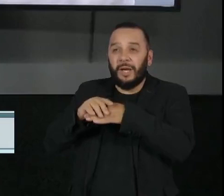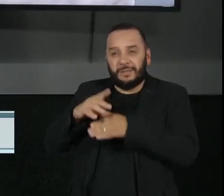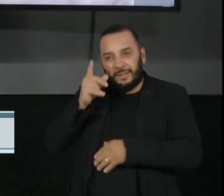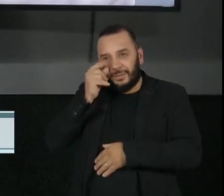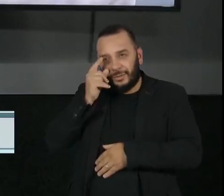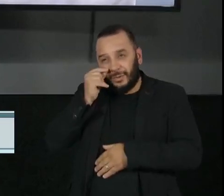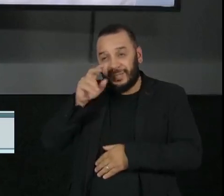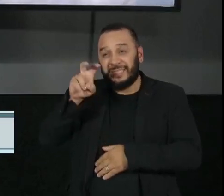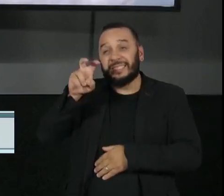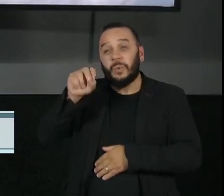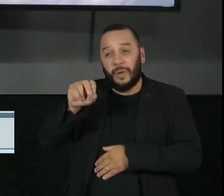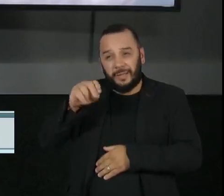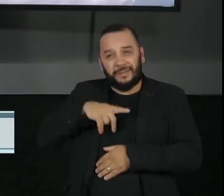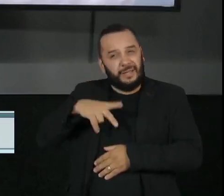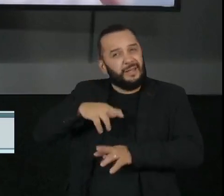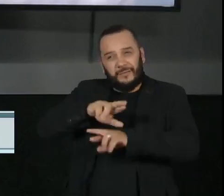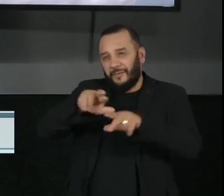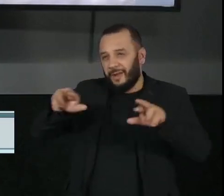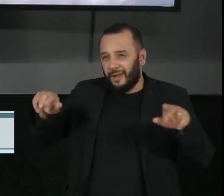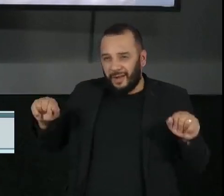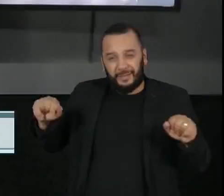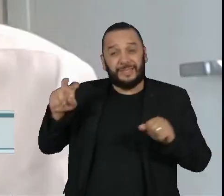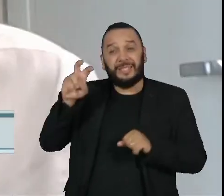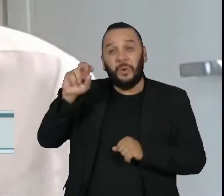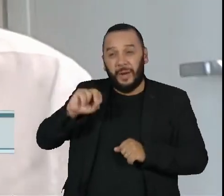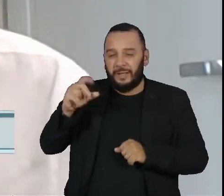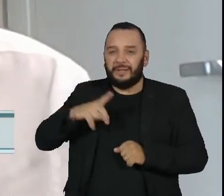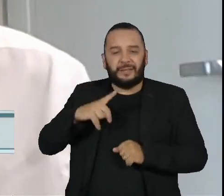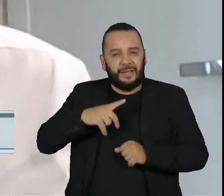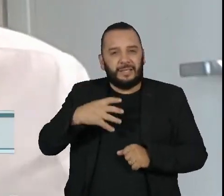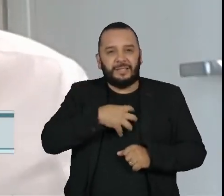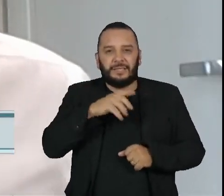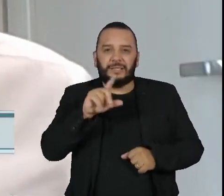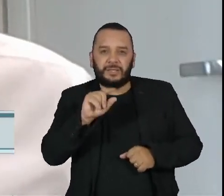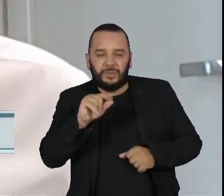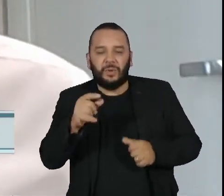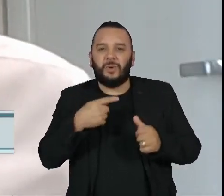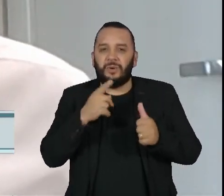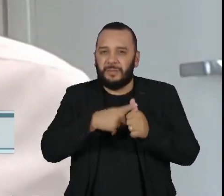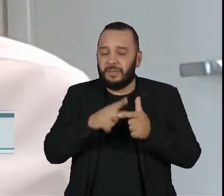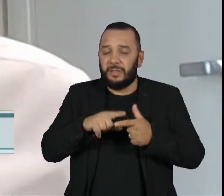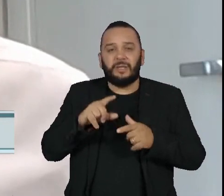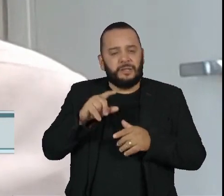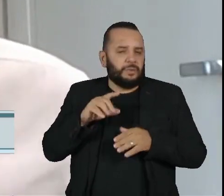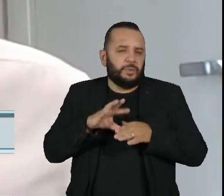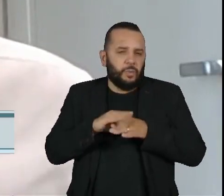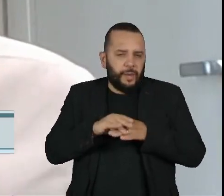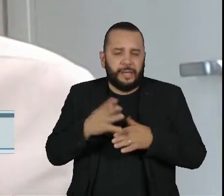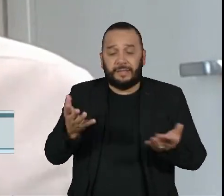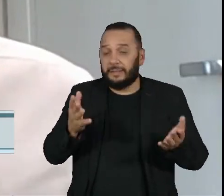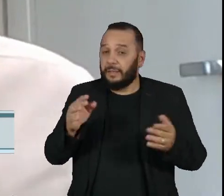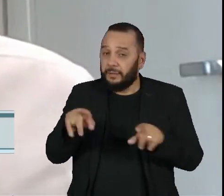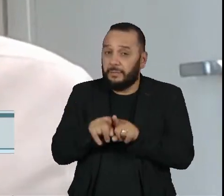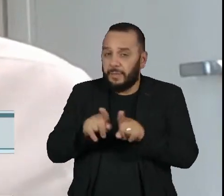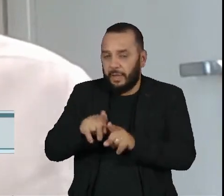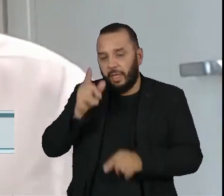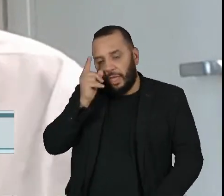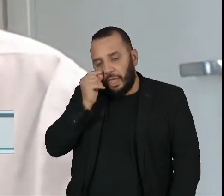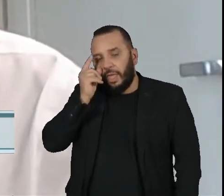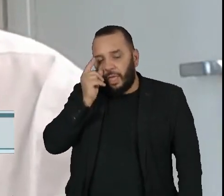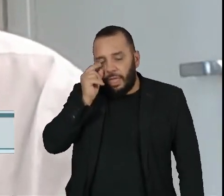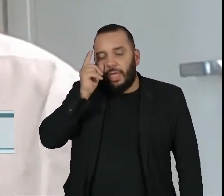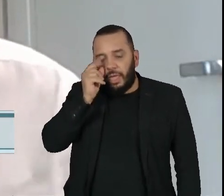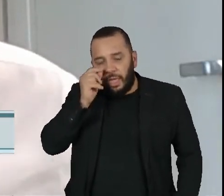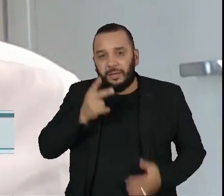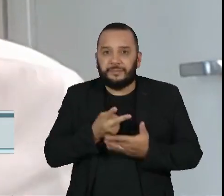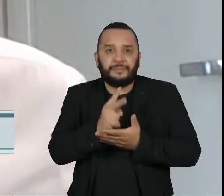com uma diversidade muito grande de sinais, de sintomas. A insônia é um dos mais importantes, sem dúvida. Outro sintoma muito importante, um outro